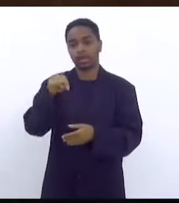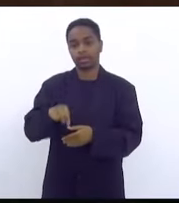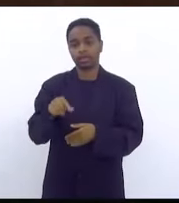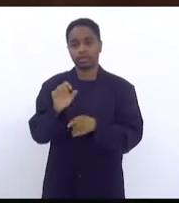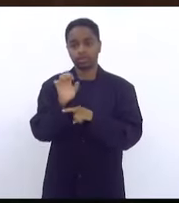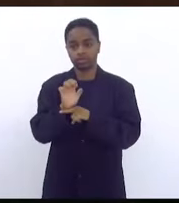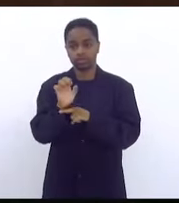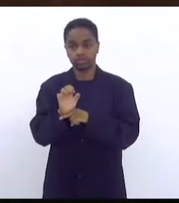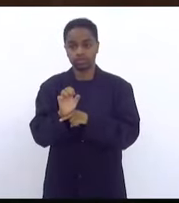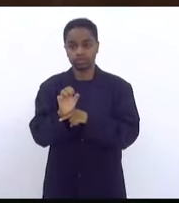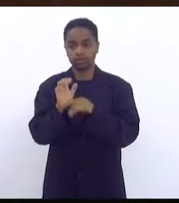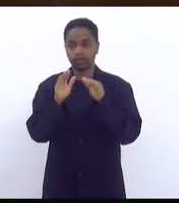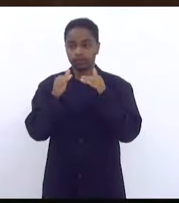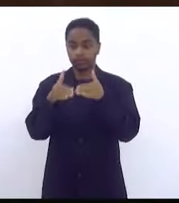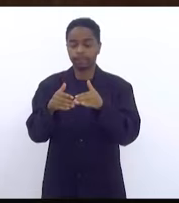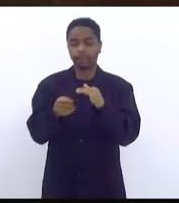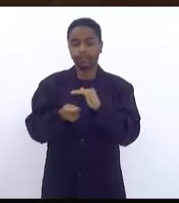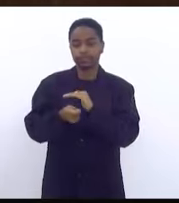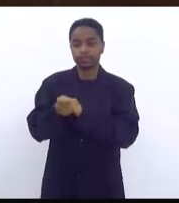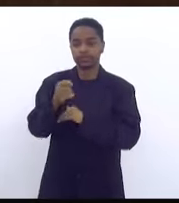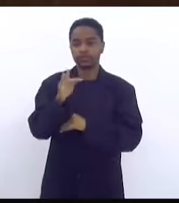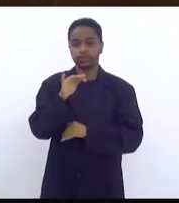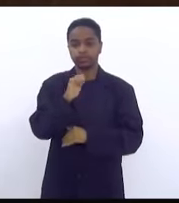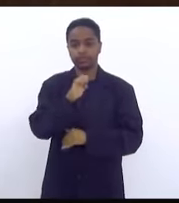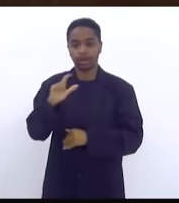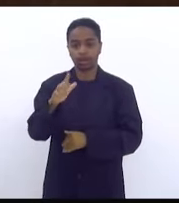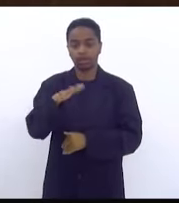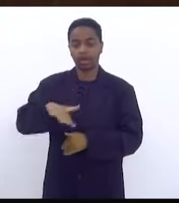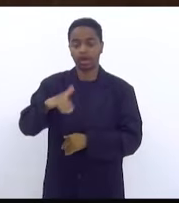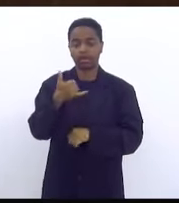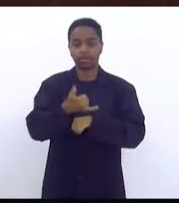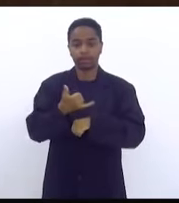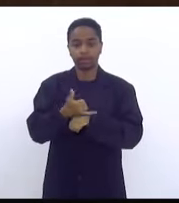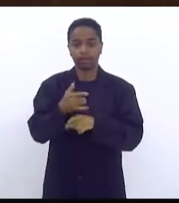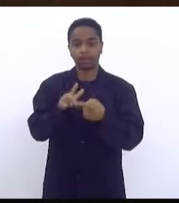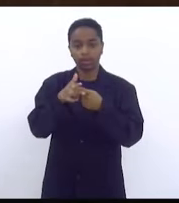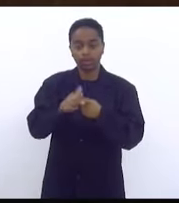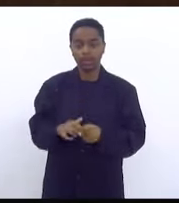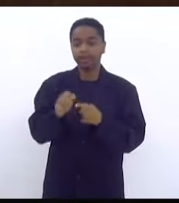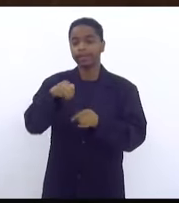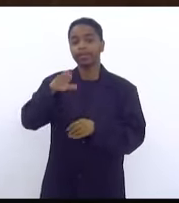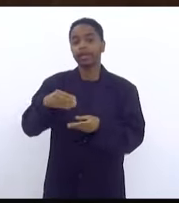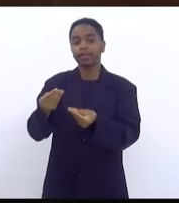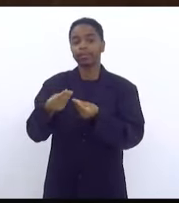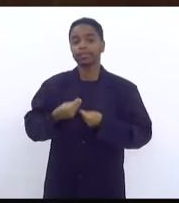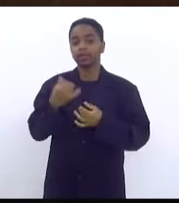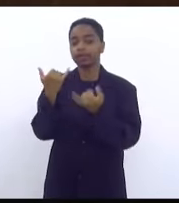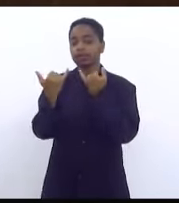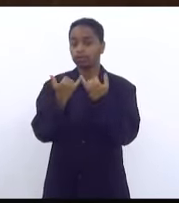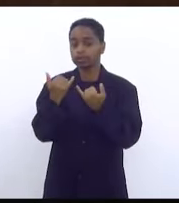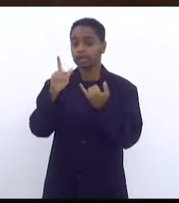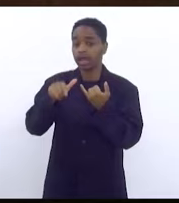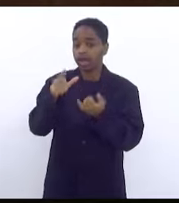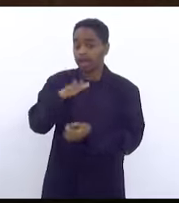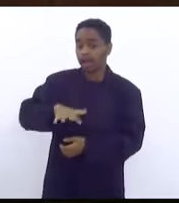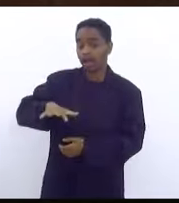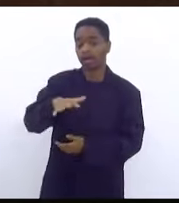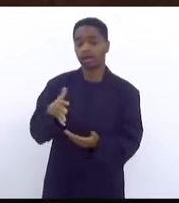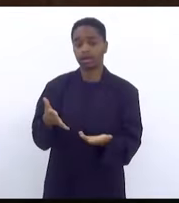A partir dos incentivos fiscais para o setor metal-mecânico, quem nos traz o subsídio é o